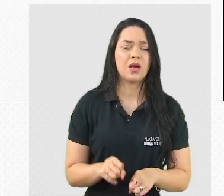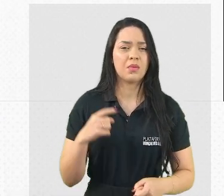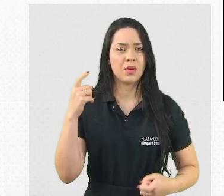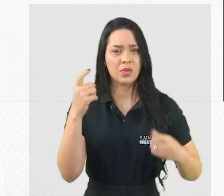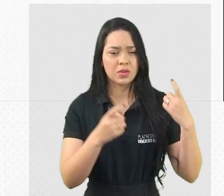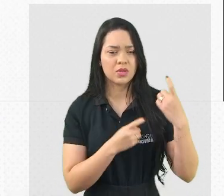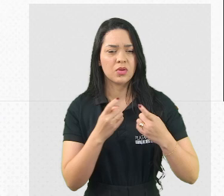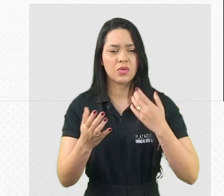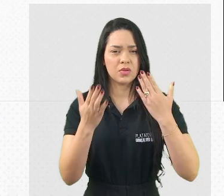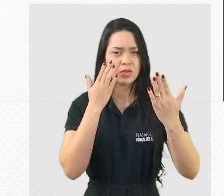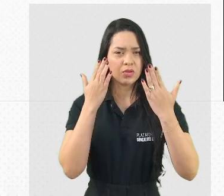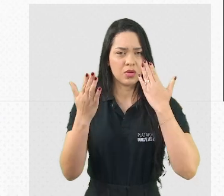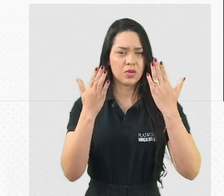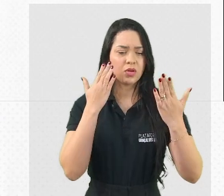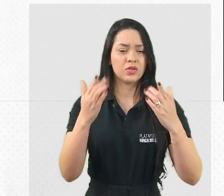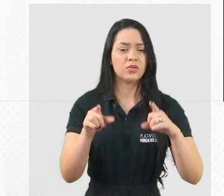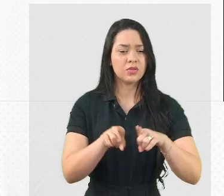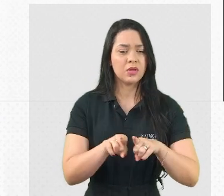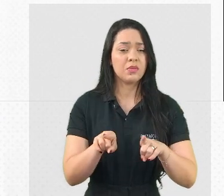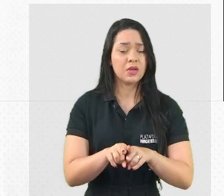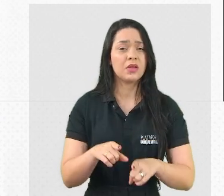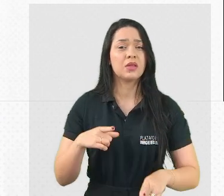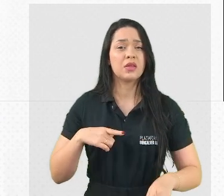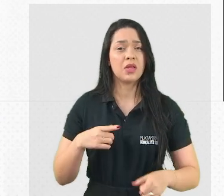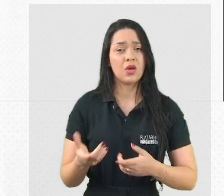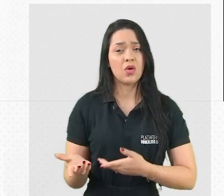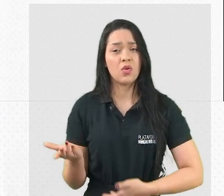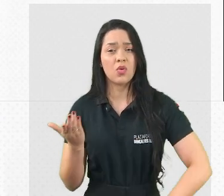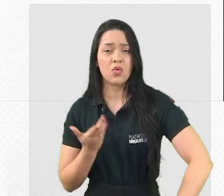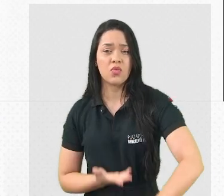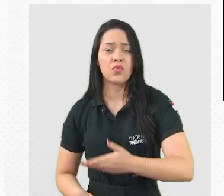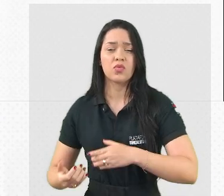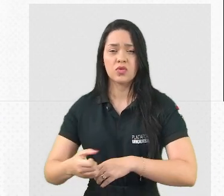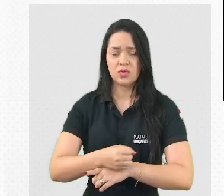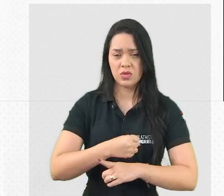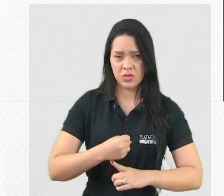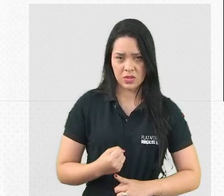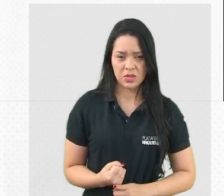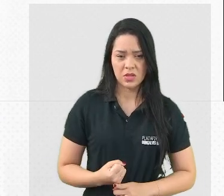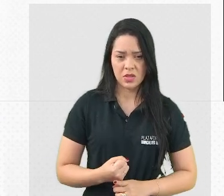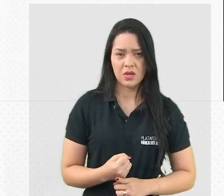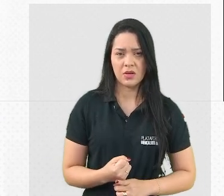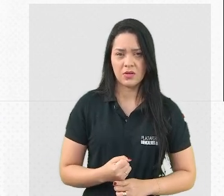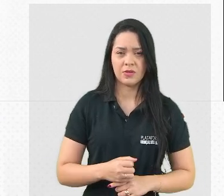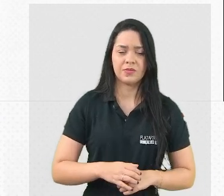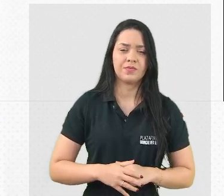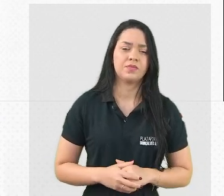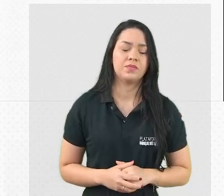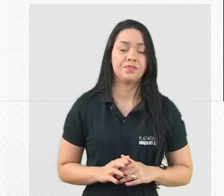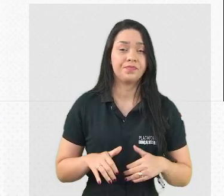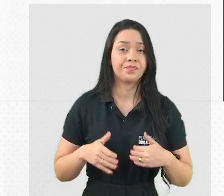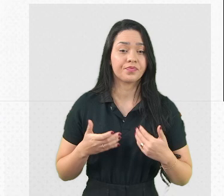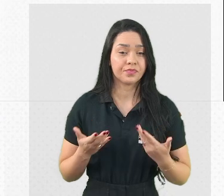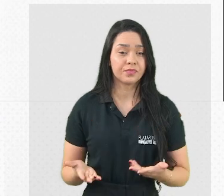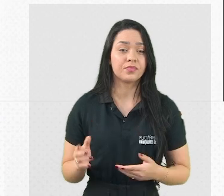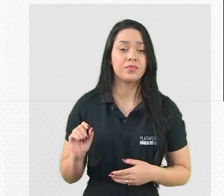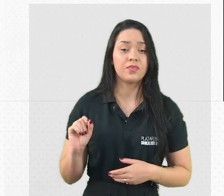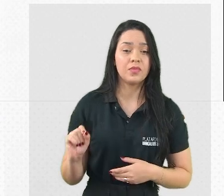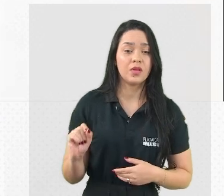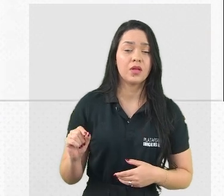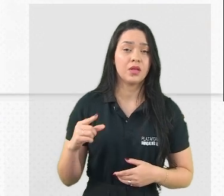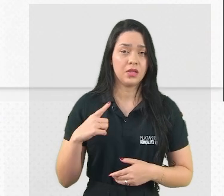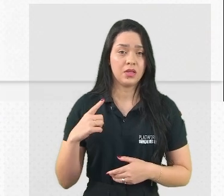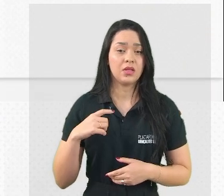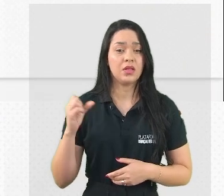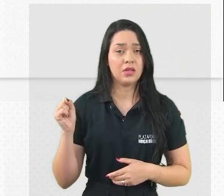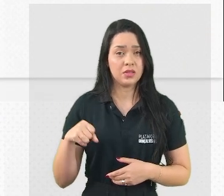o seu psicológico, ele tem que ter um convívio social, ele tem que conviver em sociedade. Então, ele tem sim